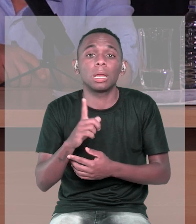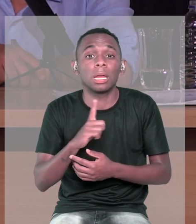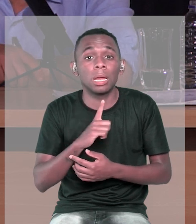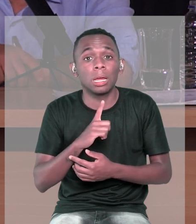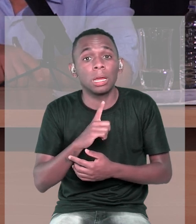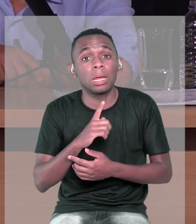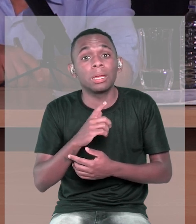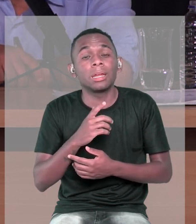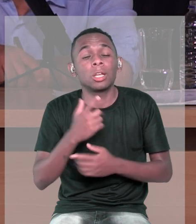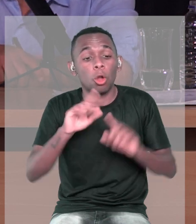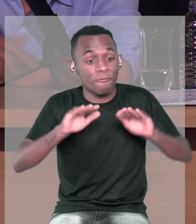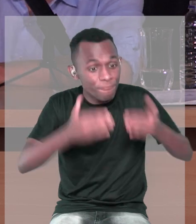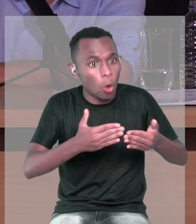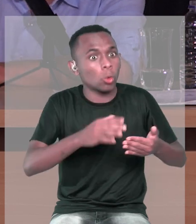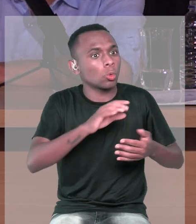gozo, a gente esqueceu do prazer.